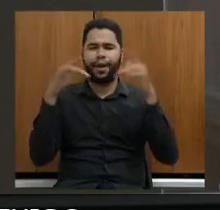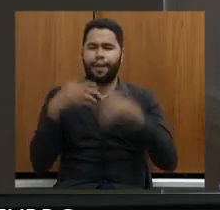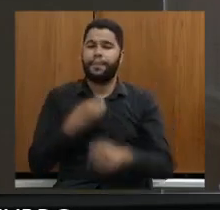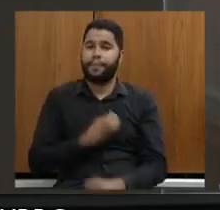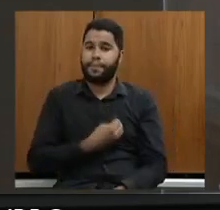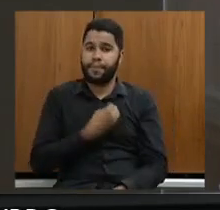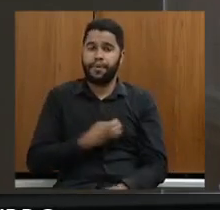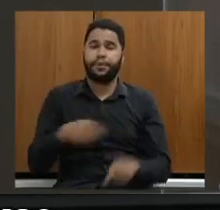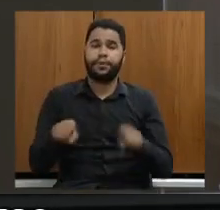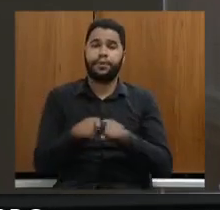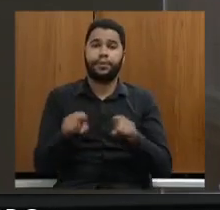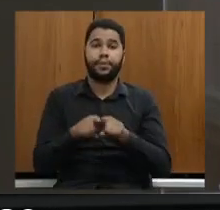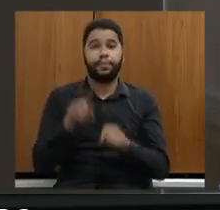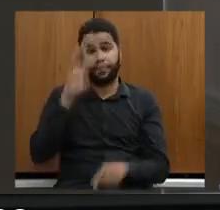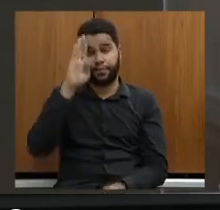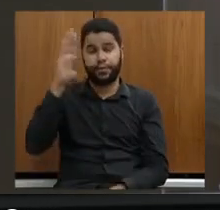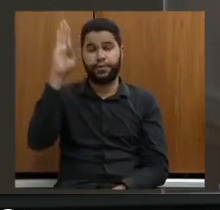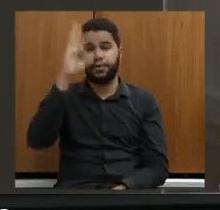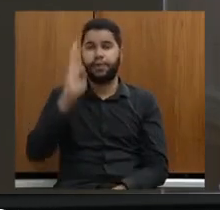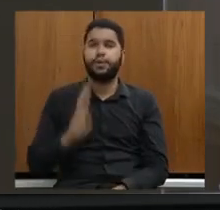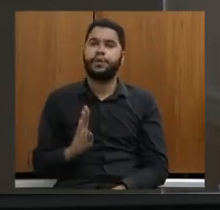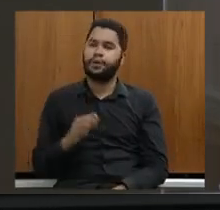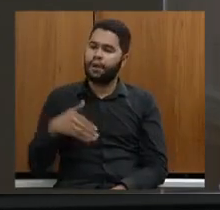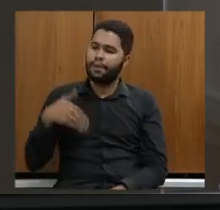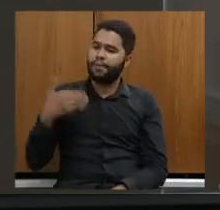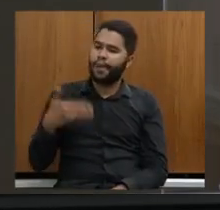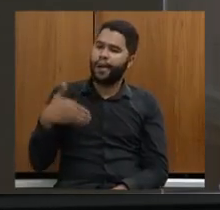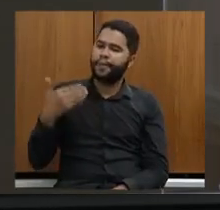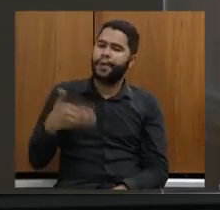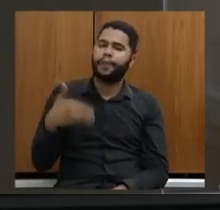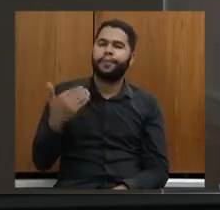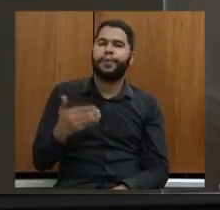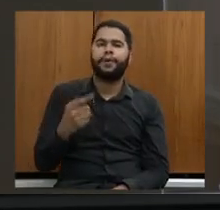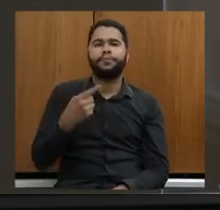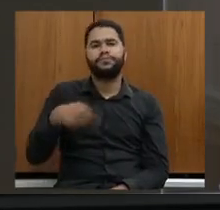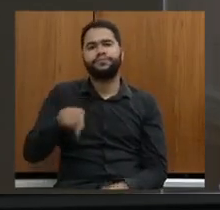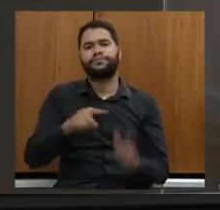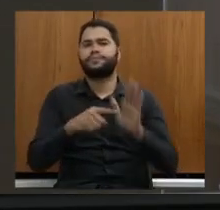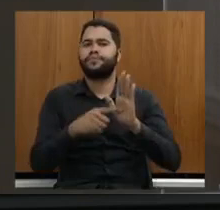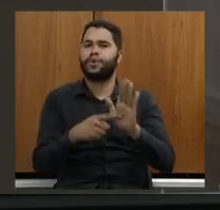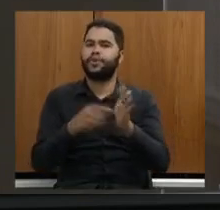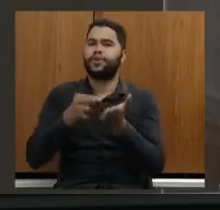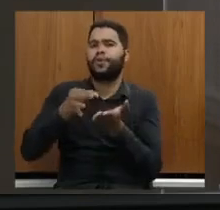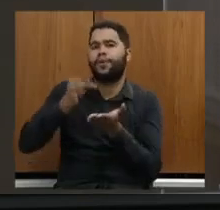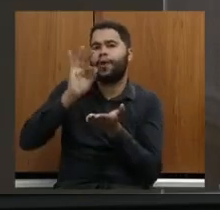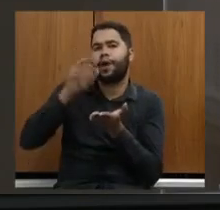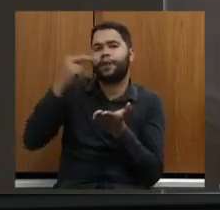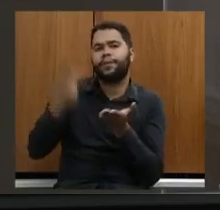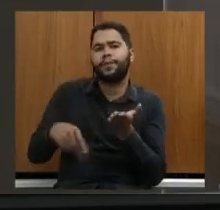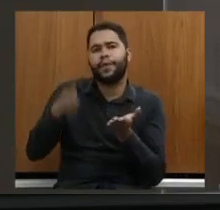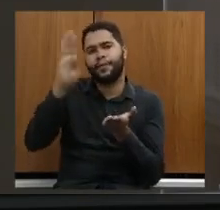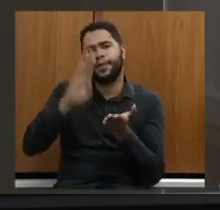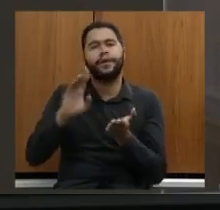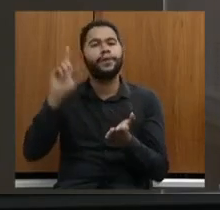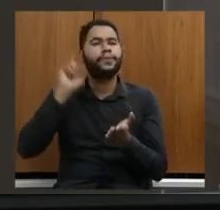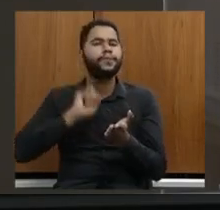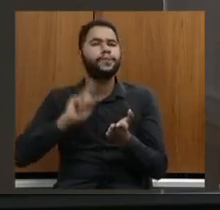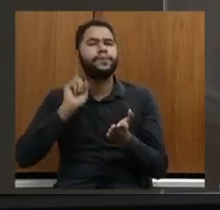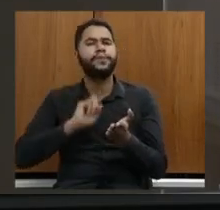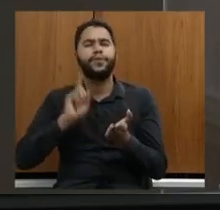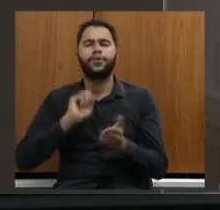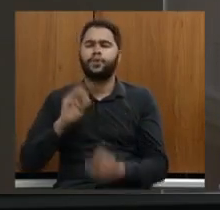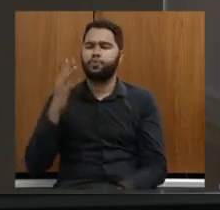aí presente principalmente os brasileiros e cada dia mais nós mostramos o nosso café brasileiro e mineiro fazendo